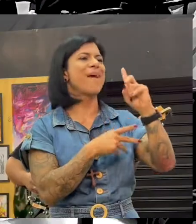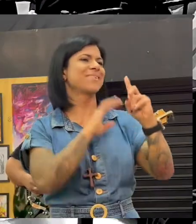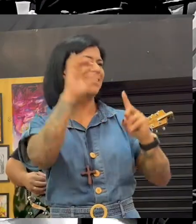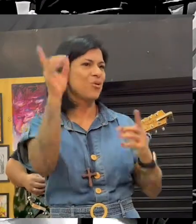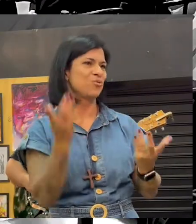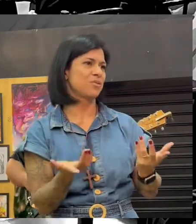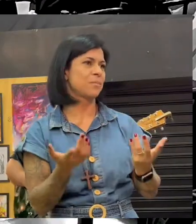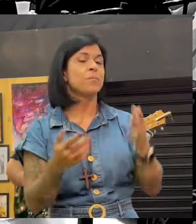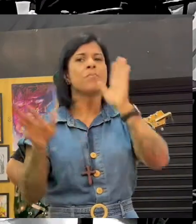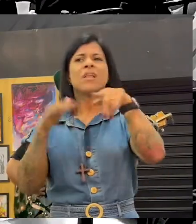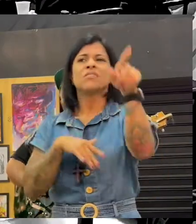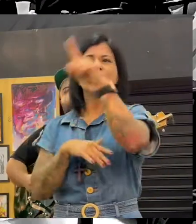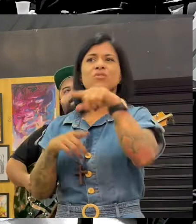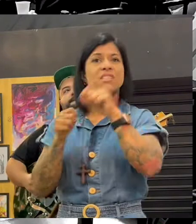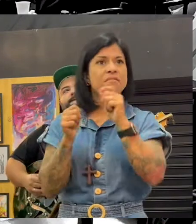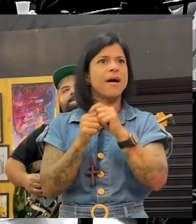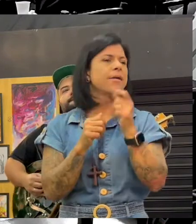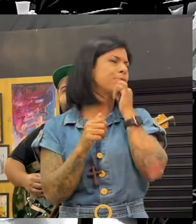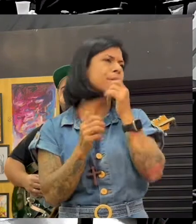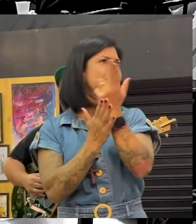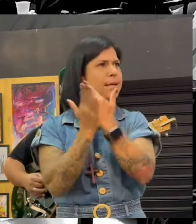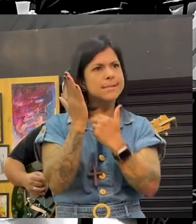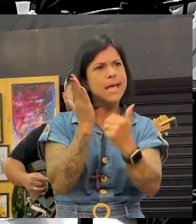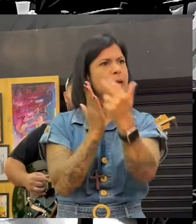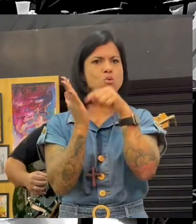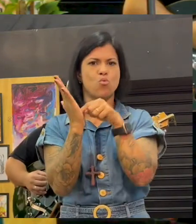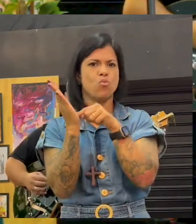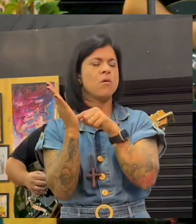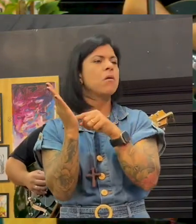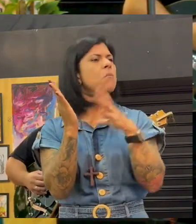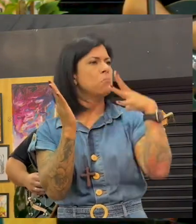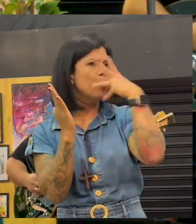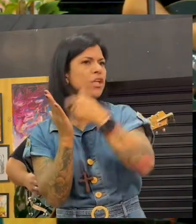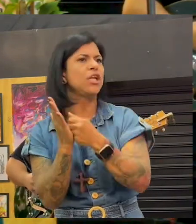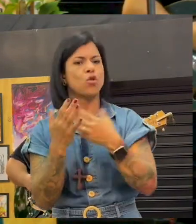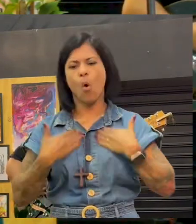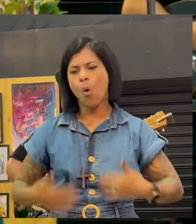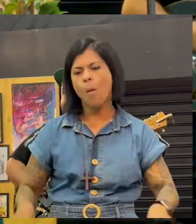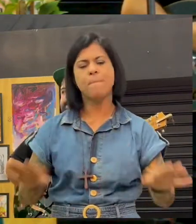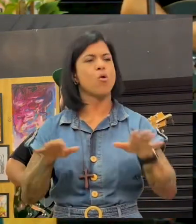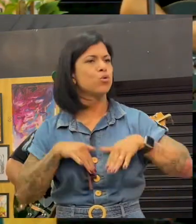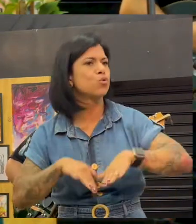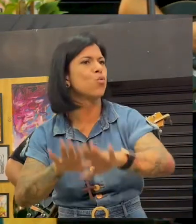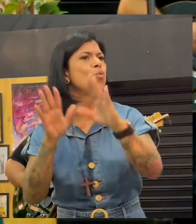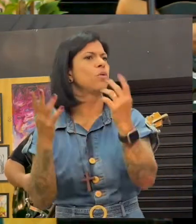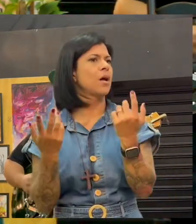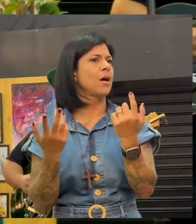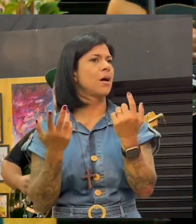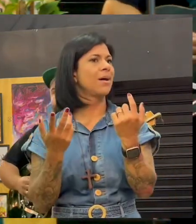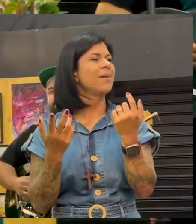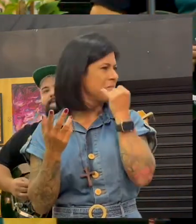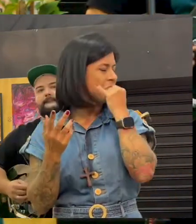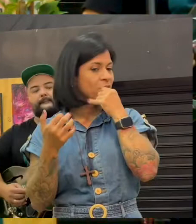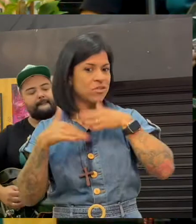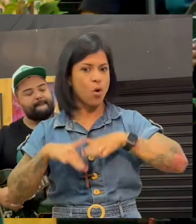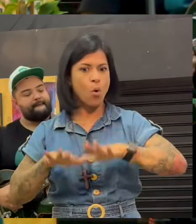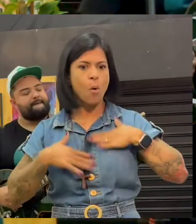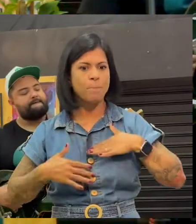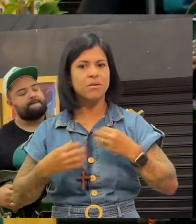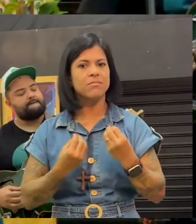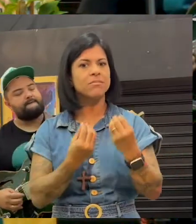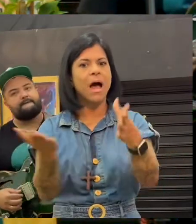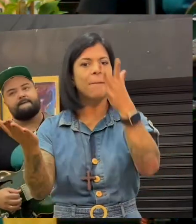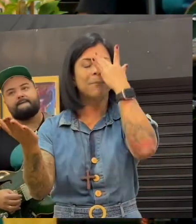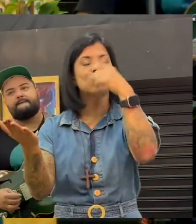roupas para pessoas, desenha roupas. Lindo, gente. Você está pensando na estética das vestes. Deus se alegra